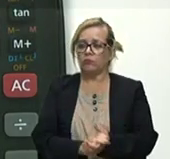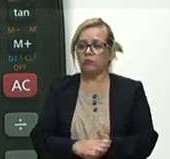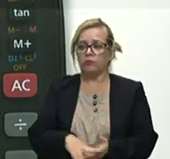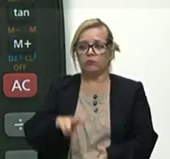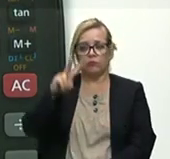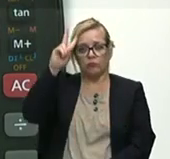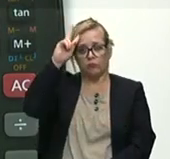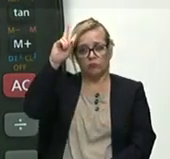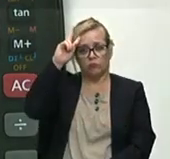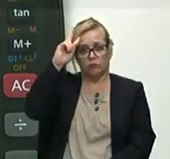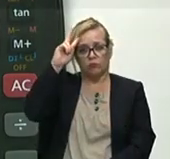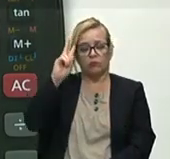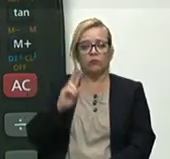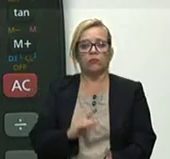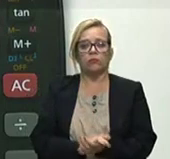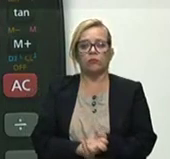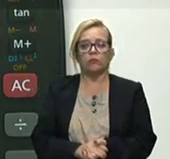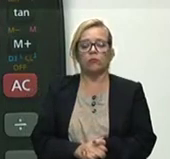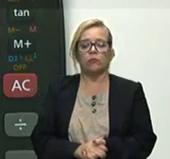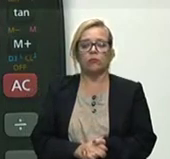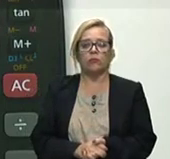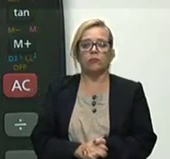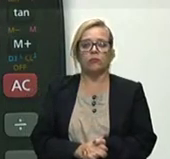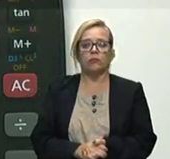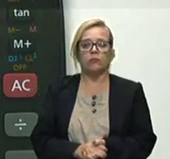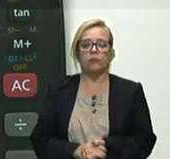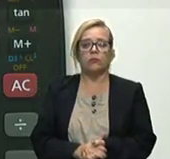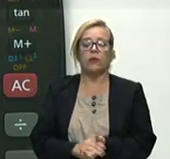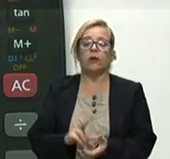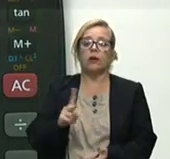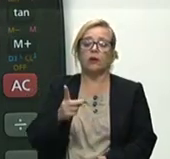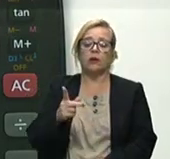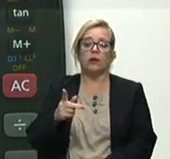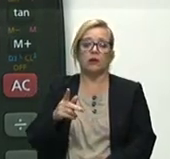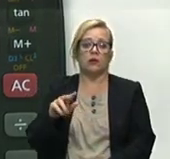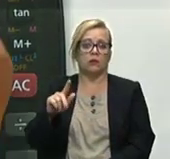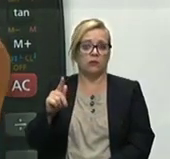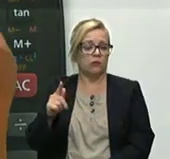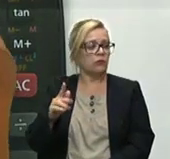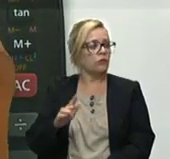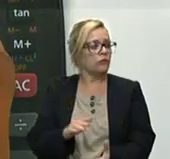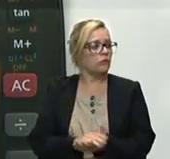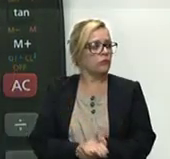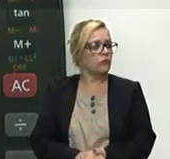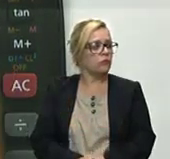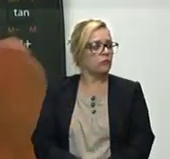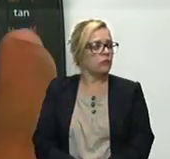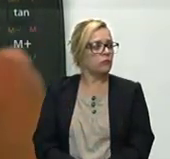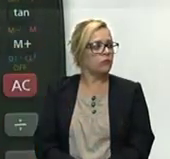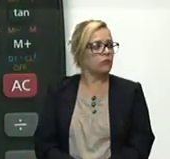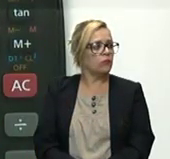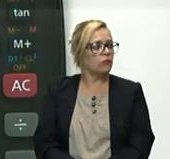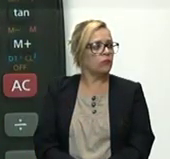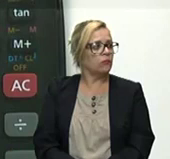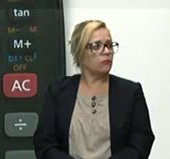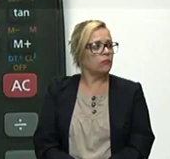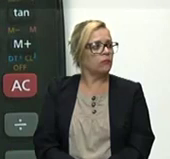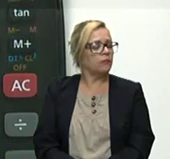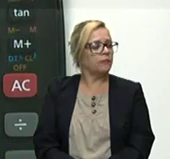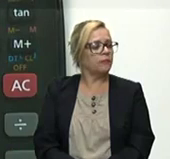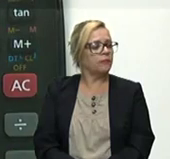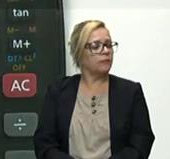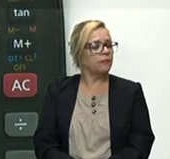lá da nossa planilha, né, da variável H e G, 7 com 8, então 7,8 M mais para a